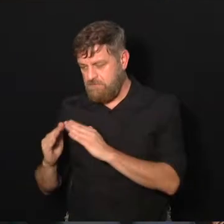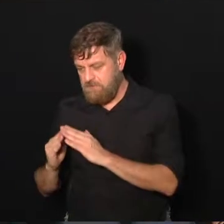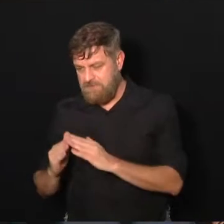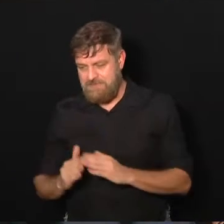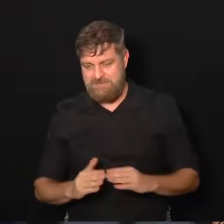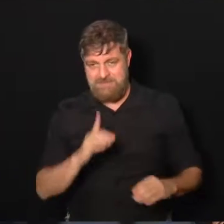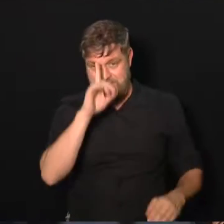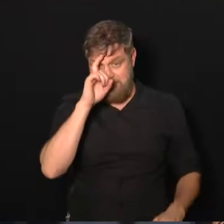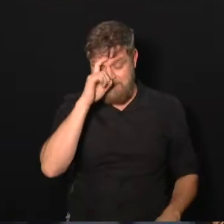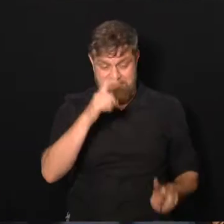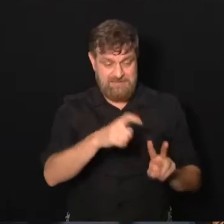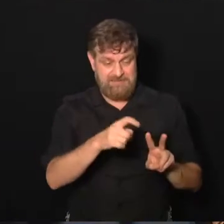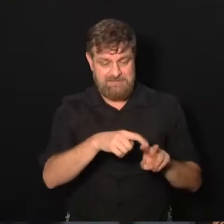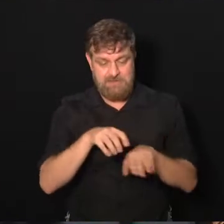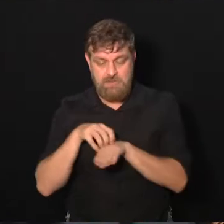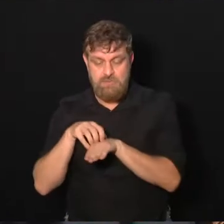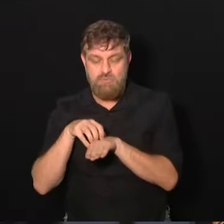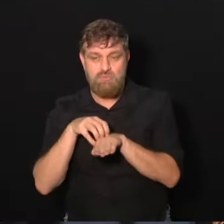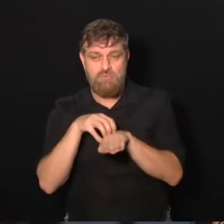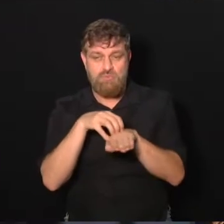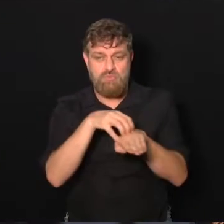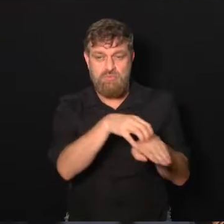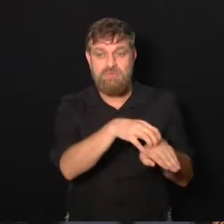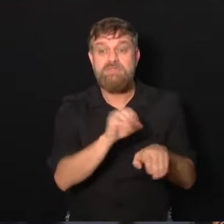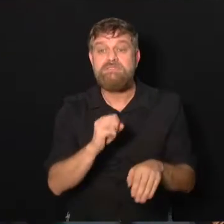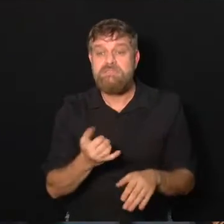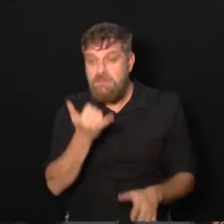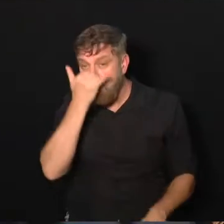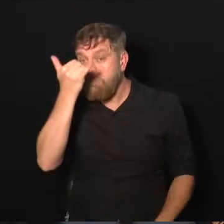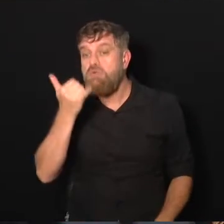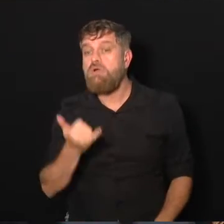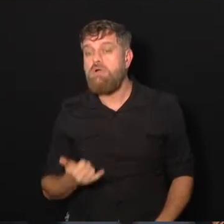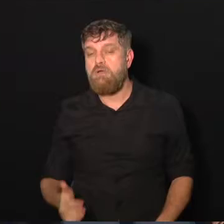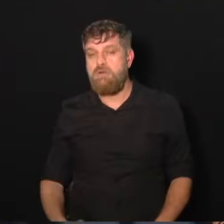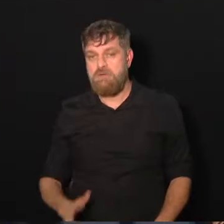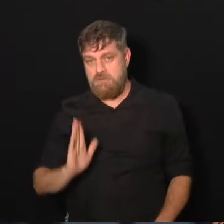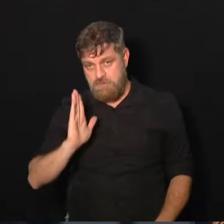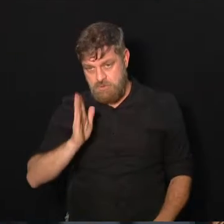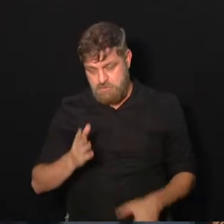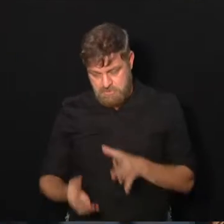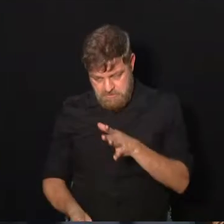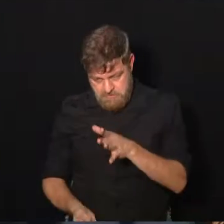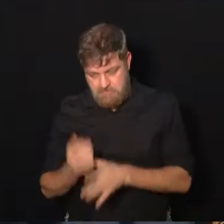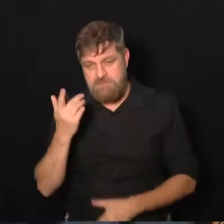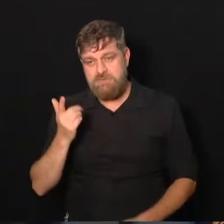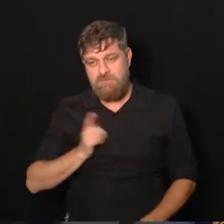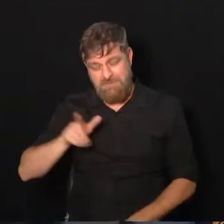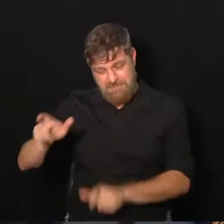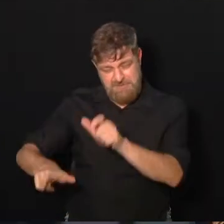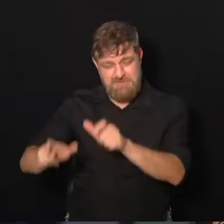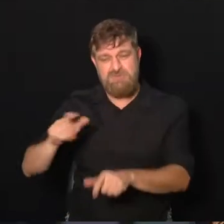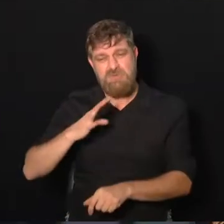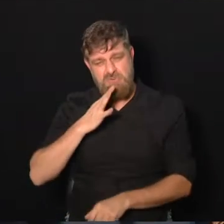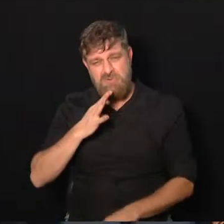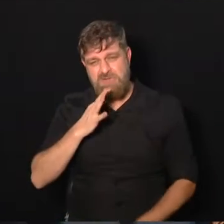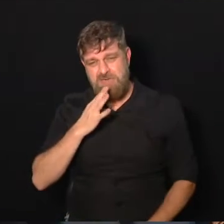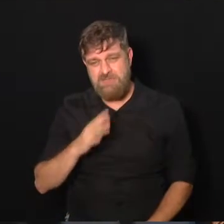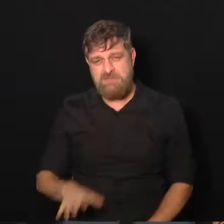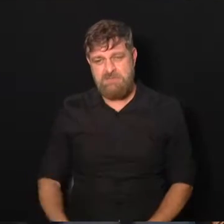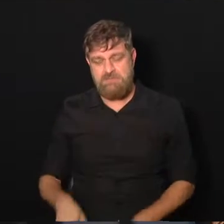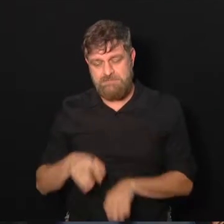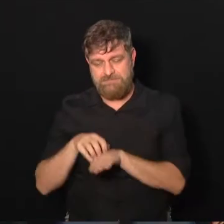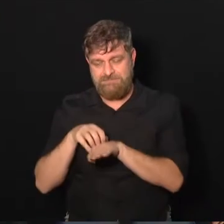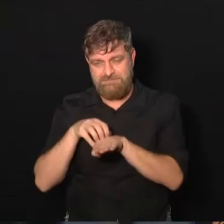clínica, porque se alguma coisa acontecesse, como já aconteceu com outros que eu tenho contato, por exemplo, de